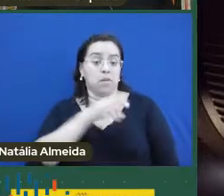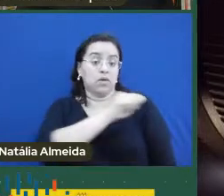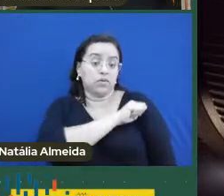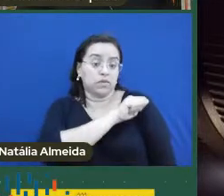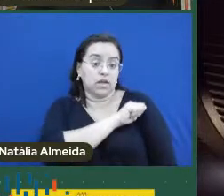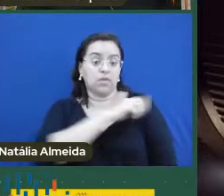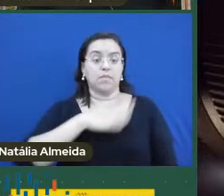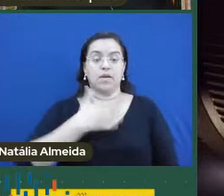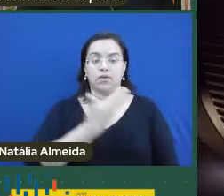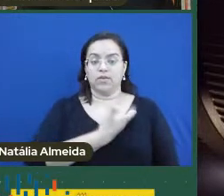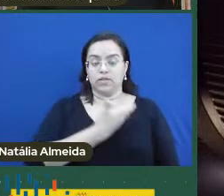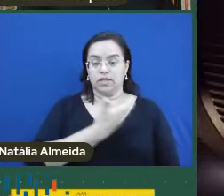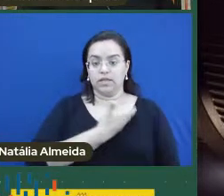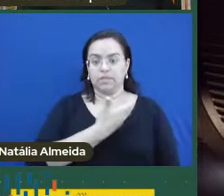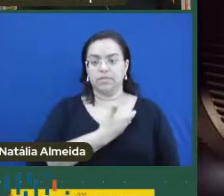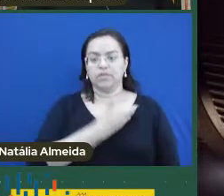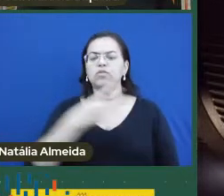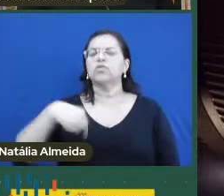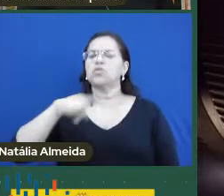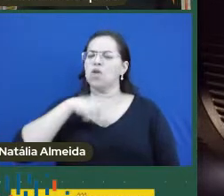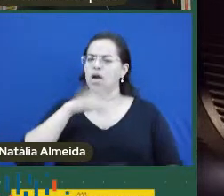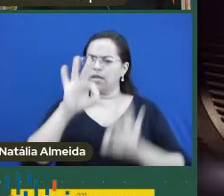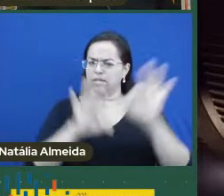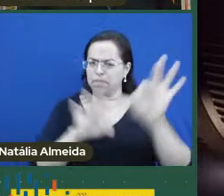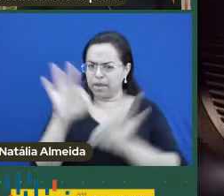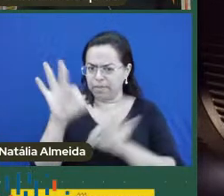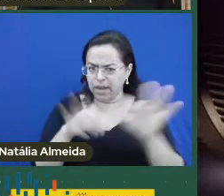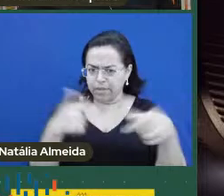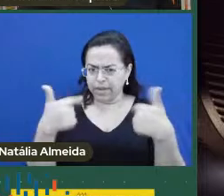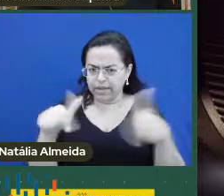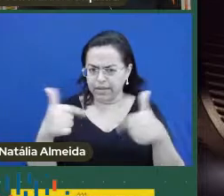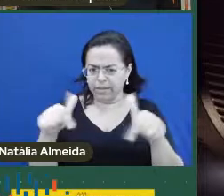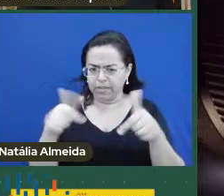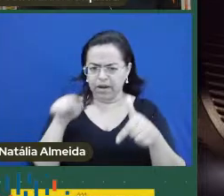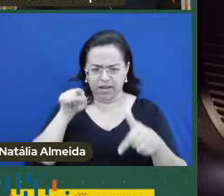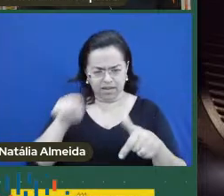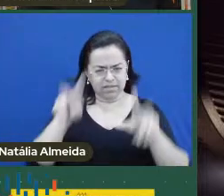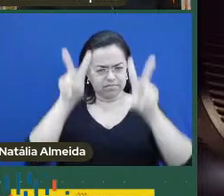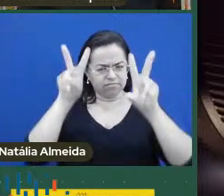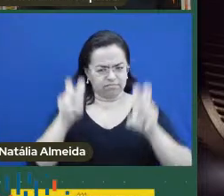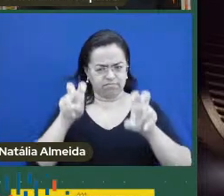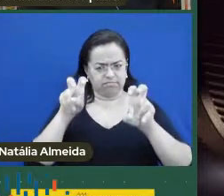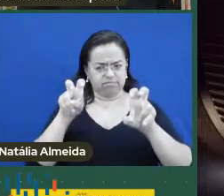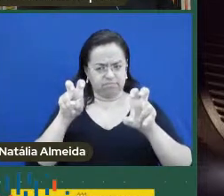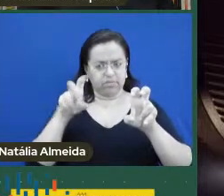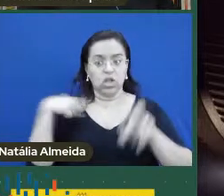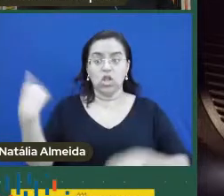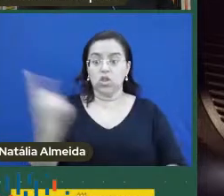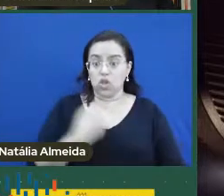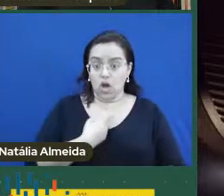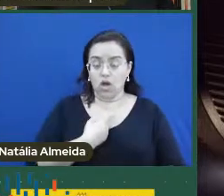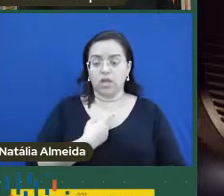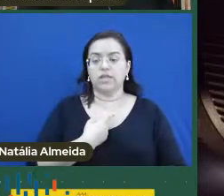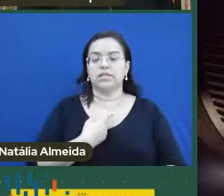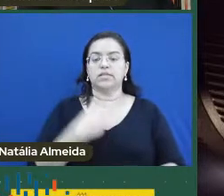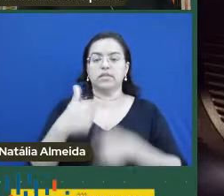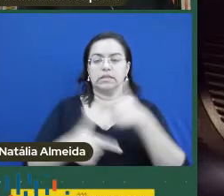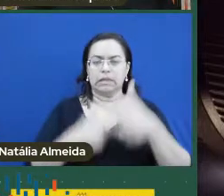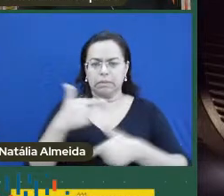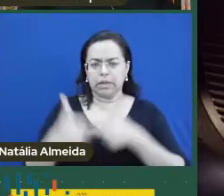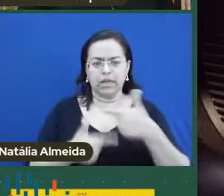colegas, nós estamos preparados para trabalhar com essa documentação? Nós, arquivistas,